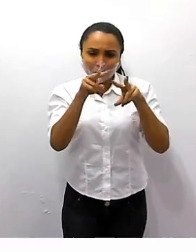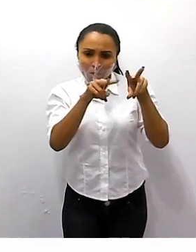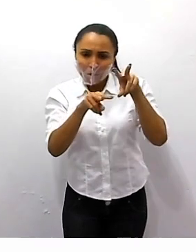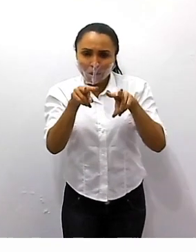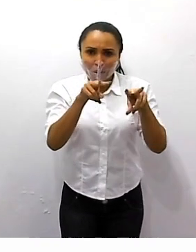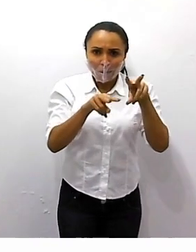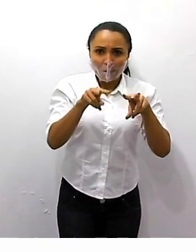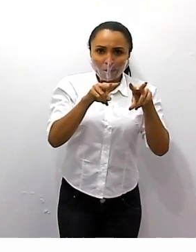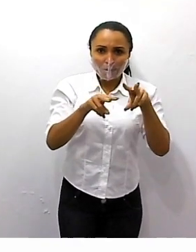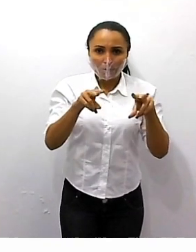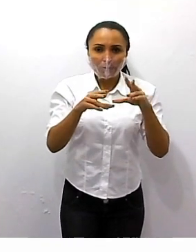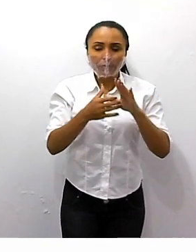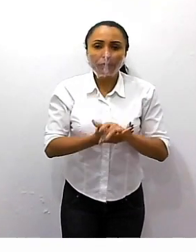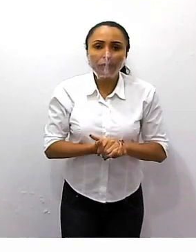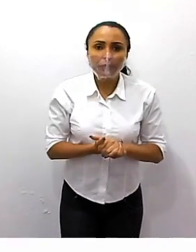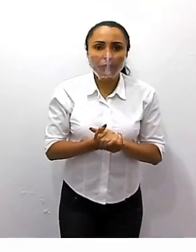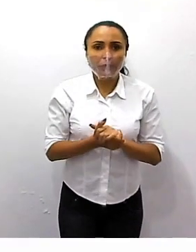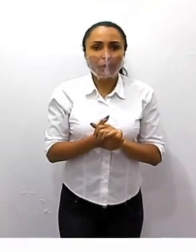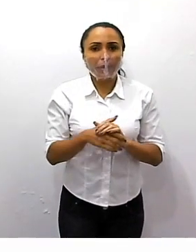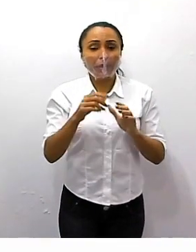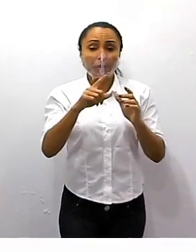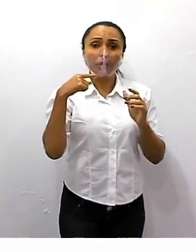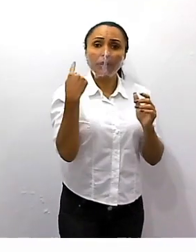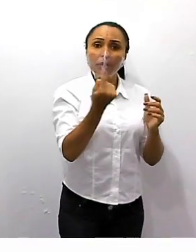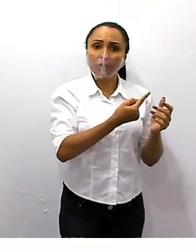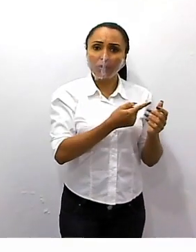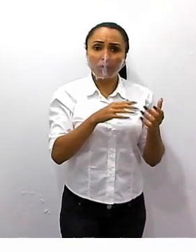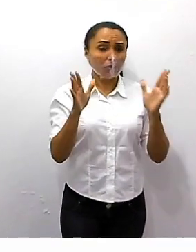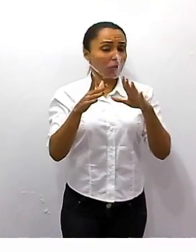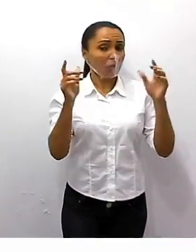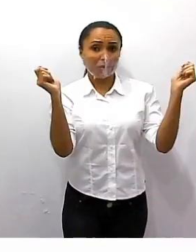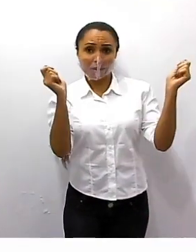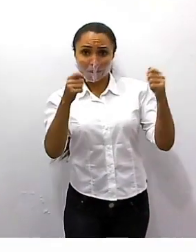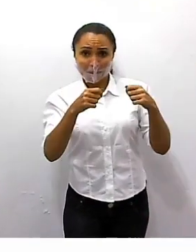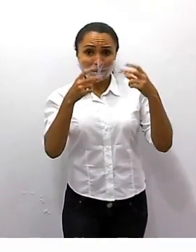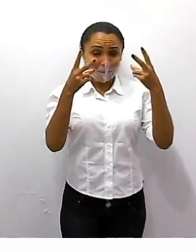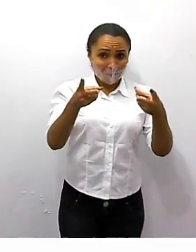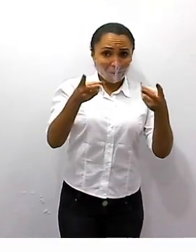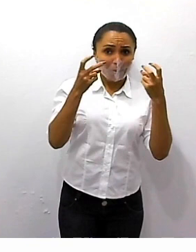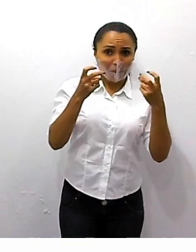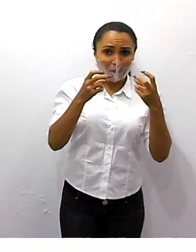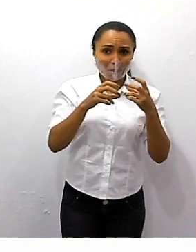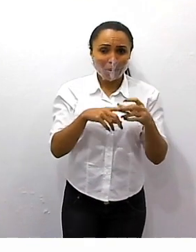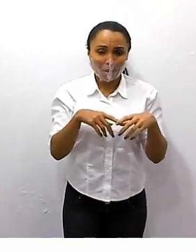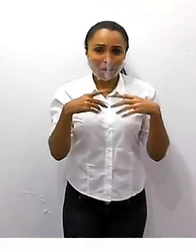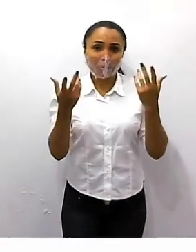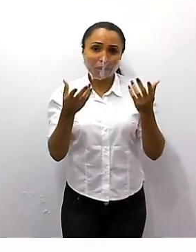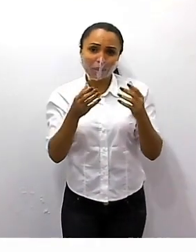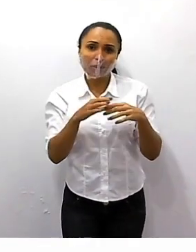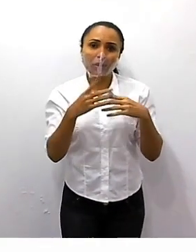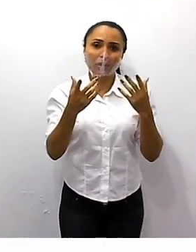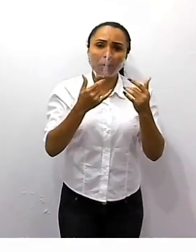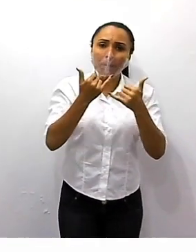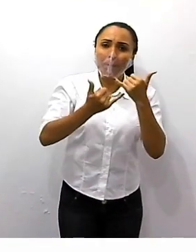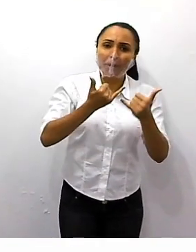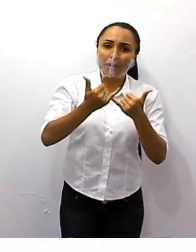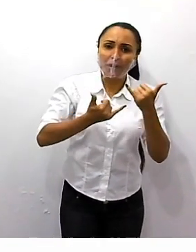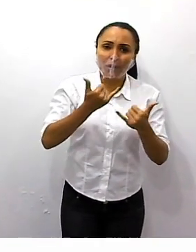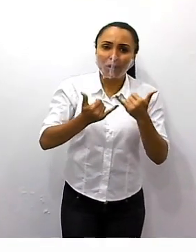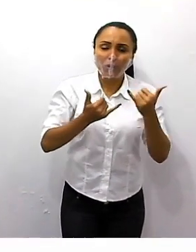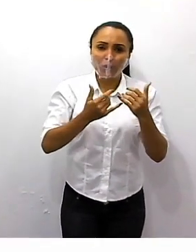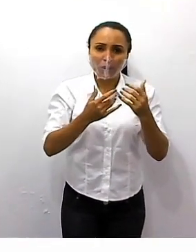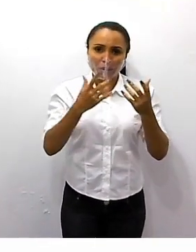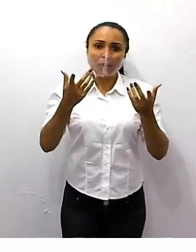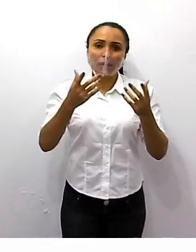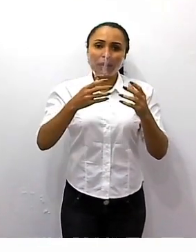vocalizações ultrassônicas, que nós não somos capazes de perceber, e que eles emitem quando estão brincando de rolar